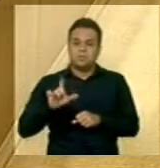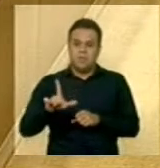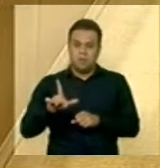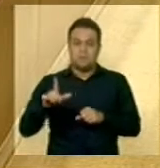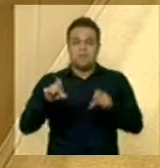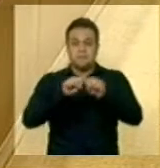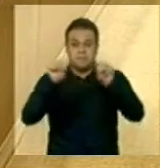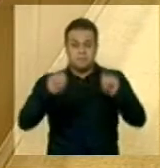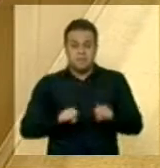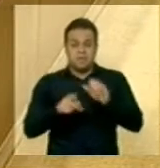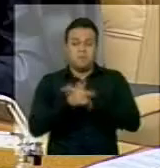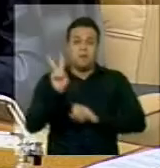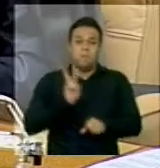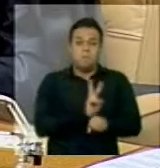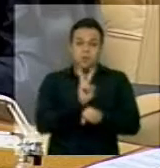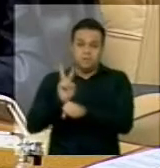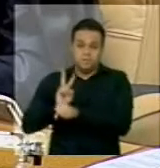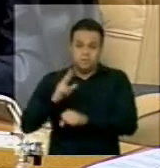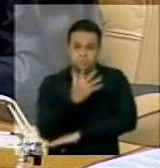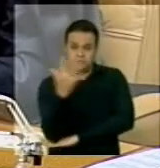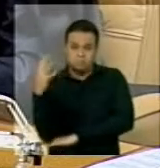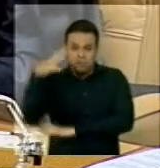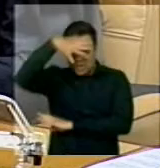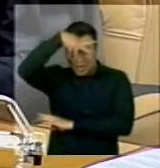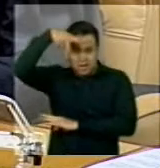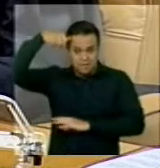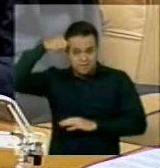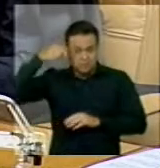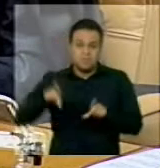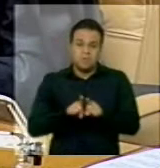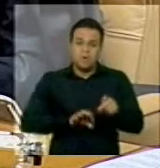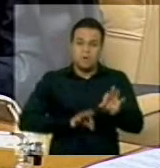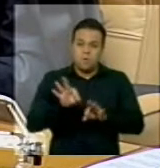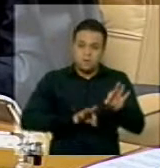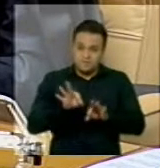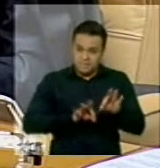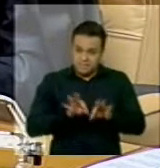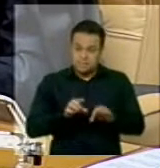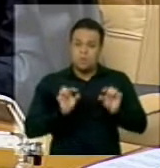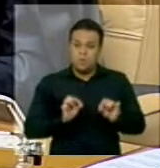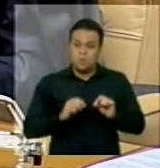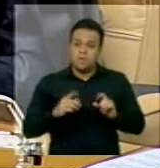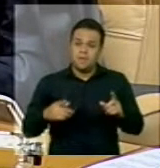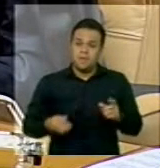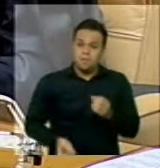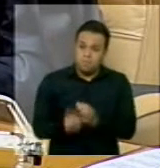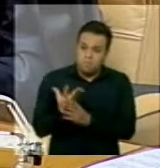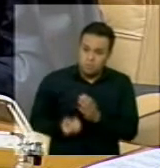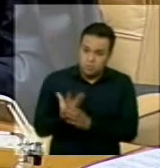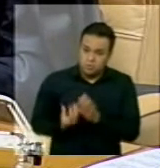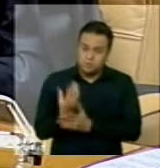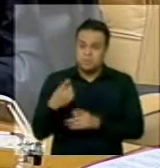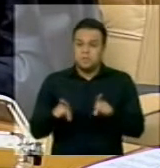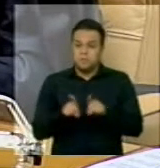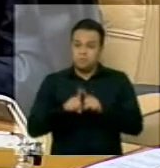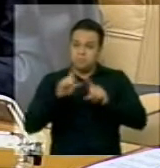Amazônia, falando nesse aspecto da respectiva organização sistêmica de produção e veiculação